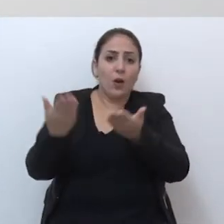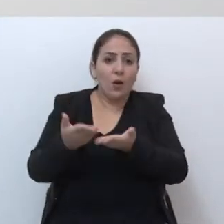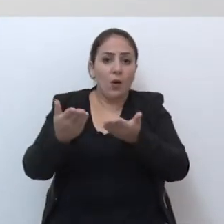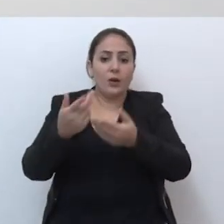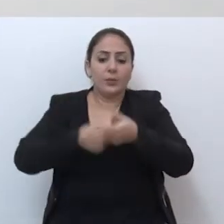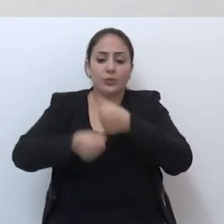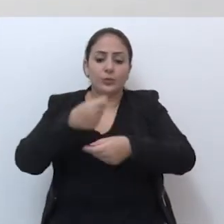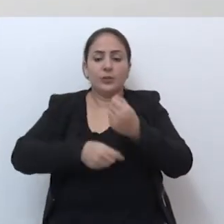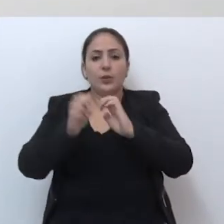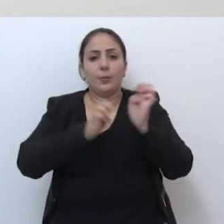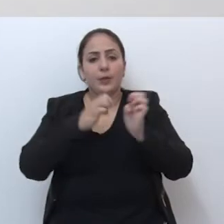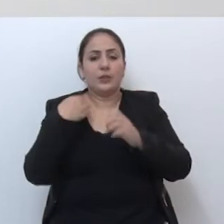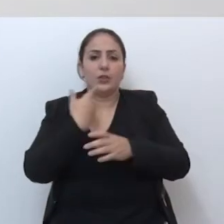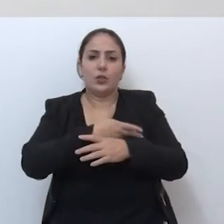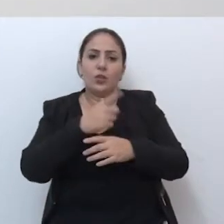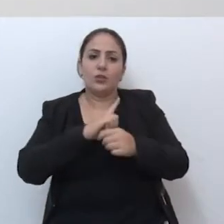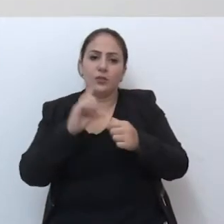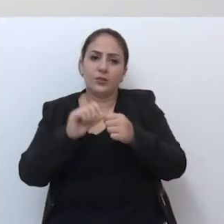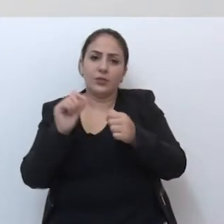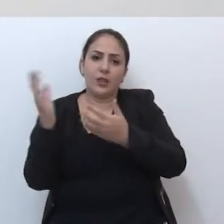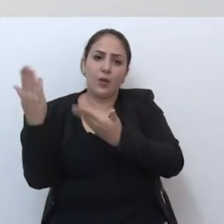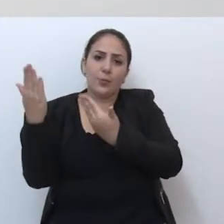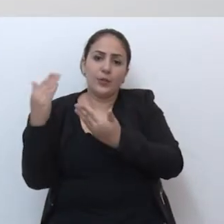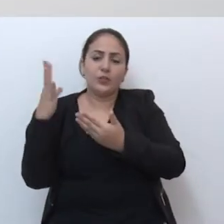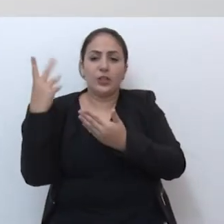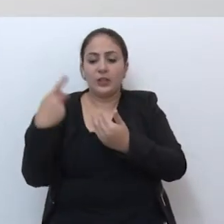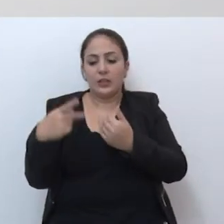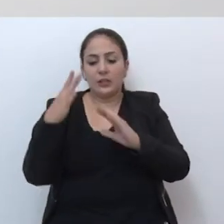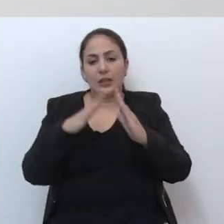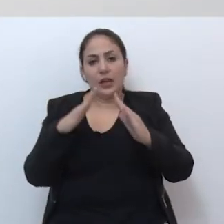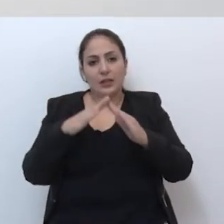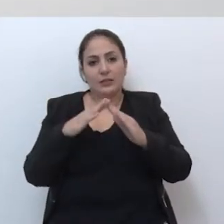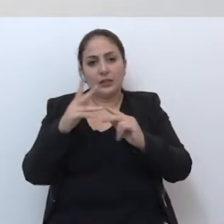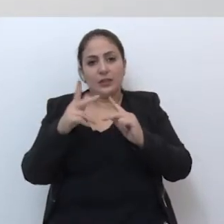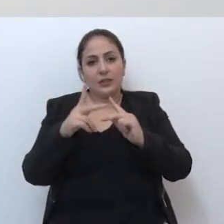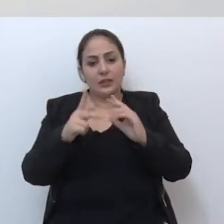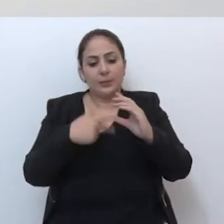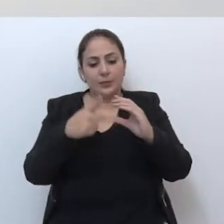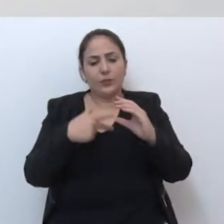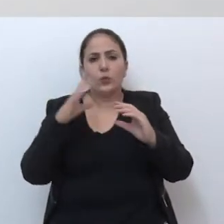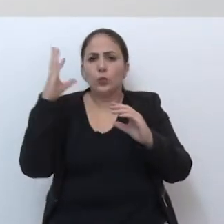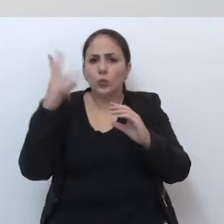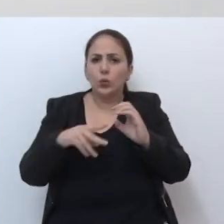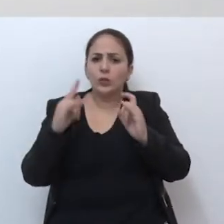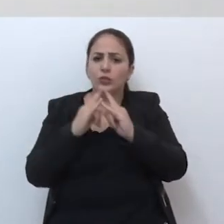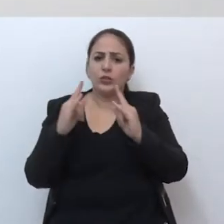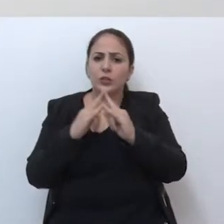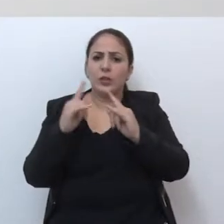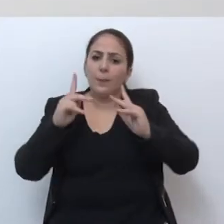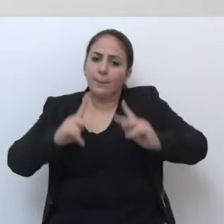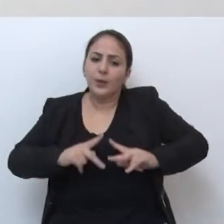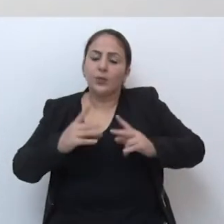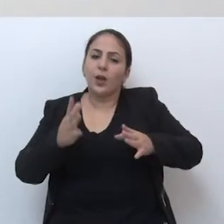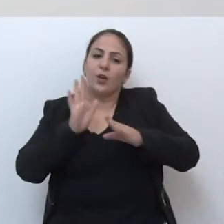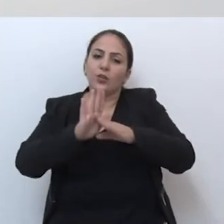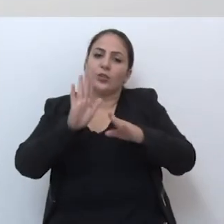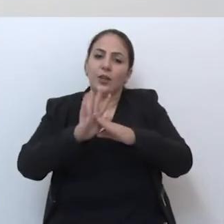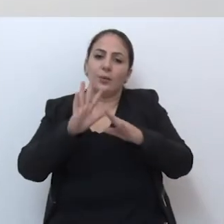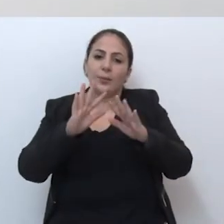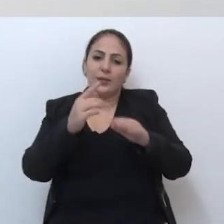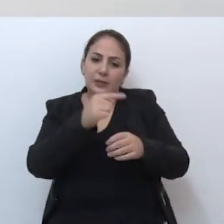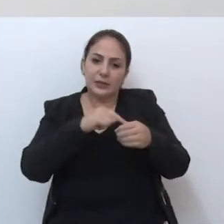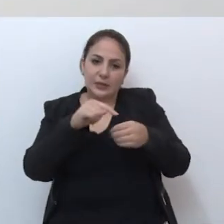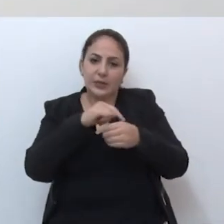administração da empresa. Então nós temos que homenagear aqui na casa, a Câmara de Vereadores, essas empresas, essas entidades ou pessoas que contribuíram para a